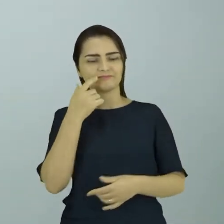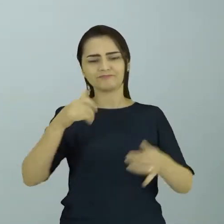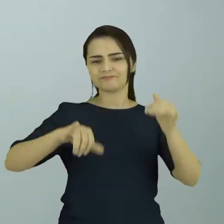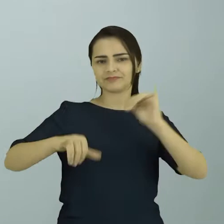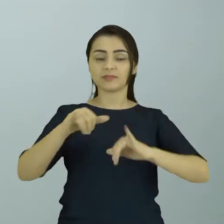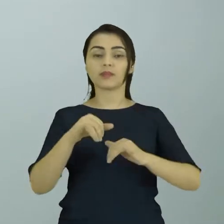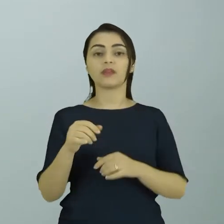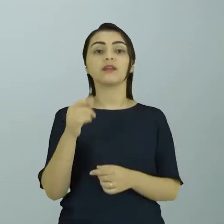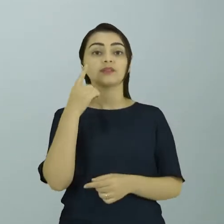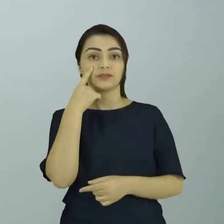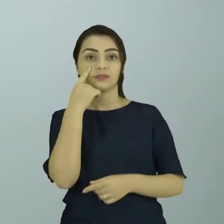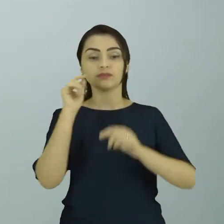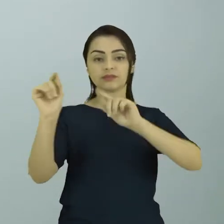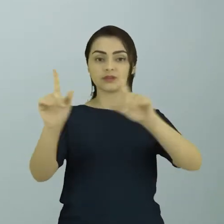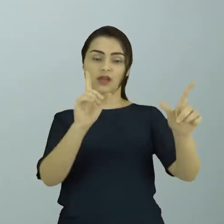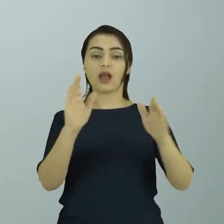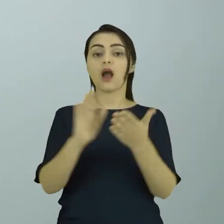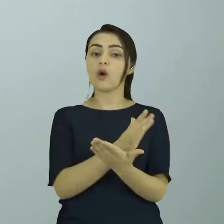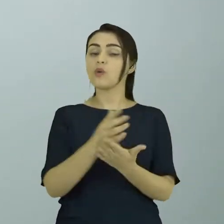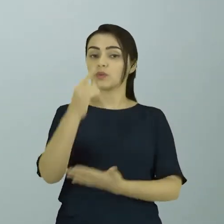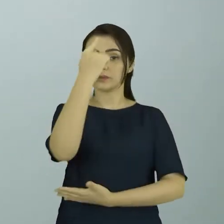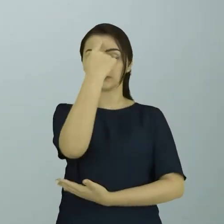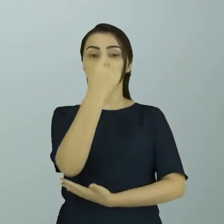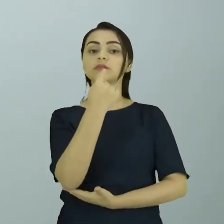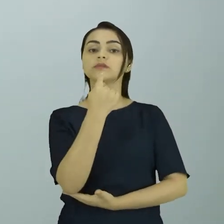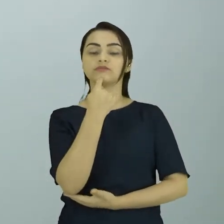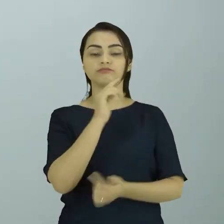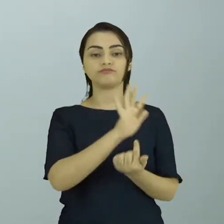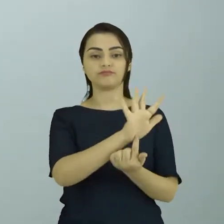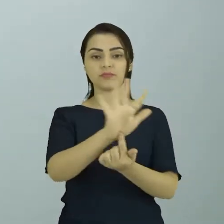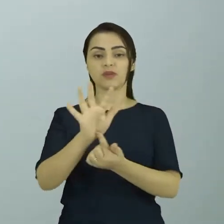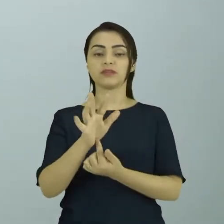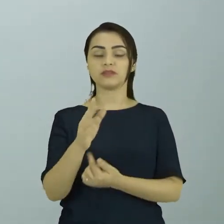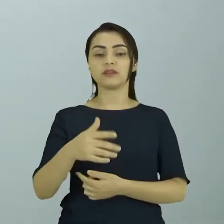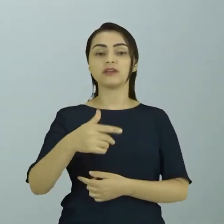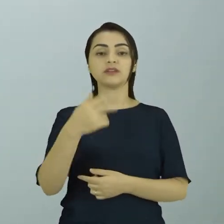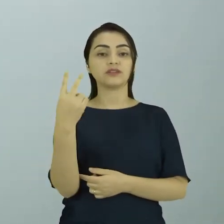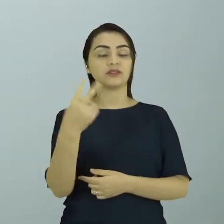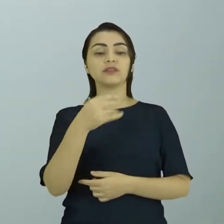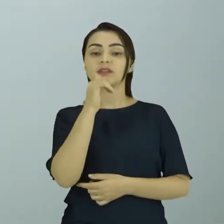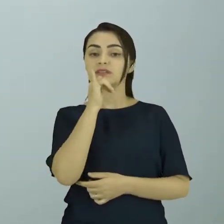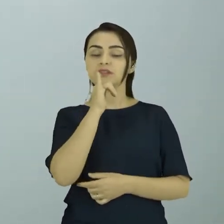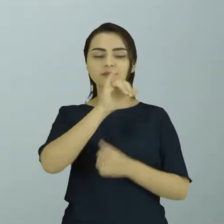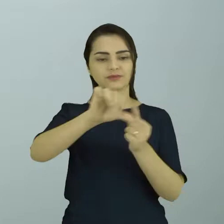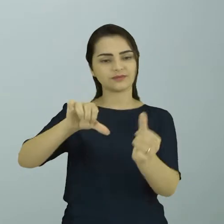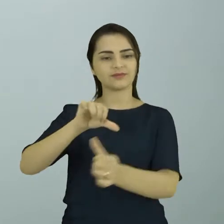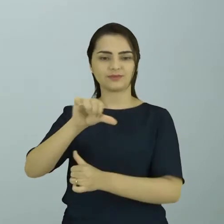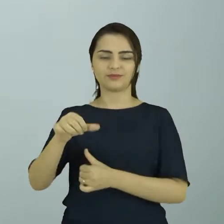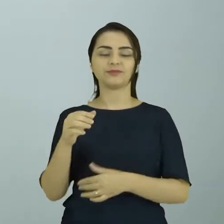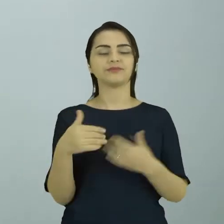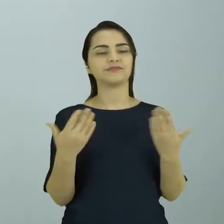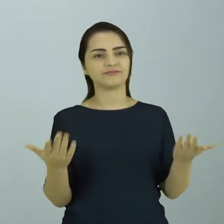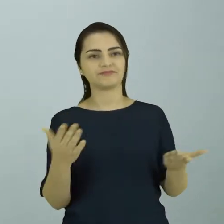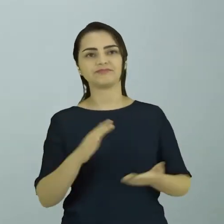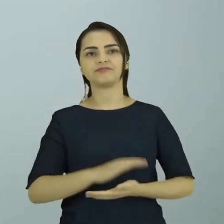tela agora algumas imagens que representam esses dois tipos de transformações. Vamos lá.